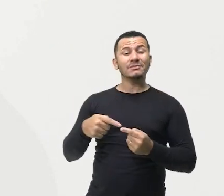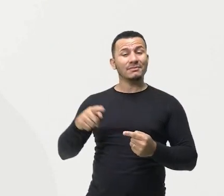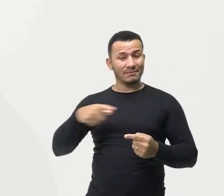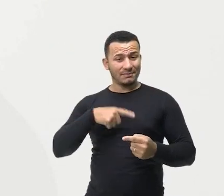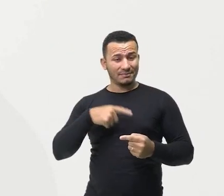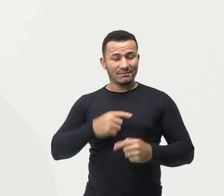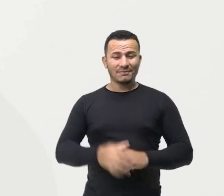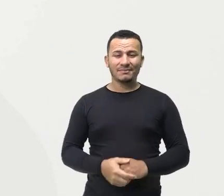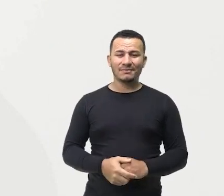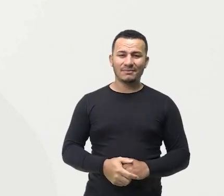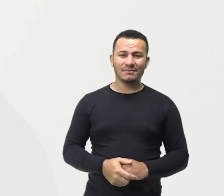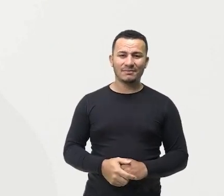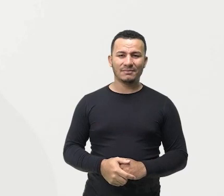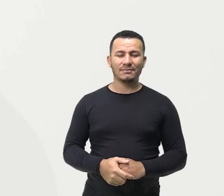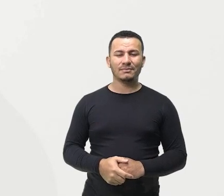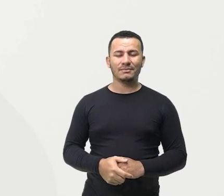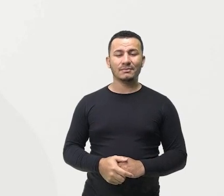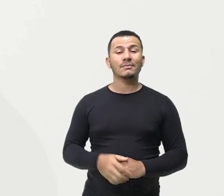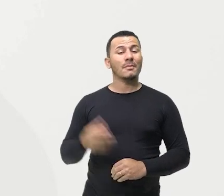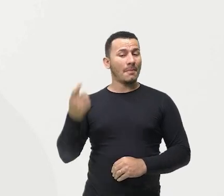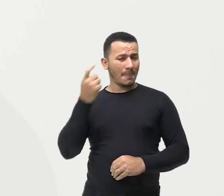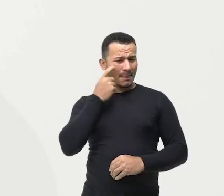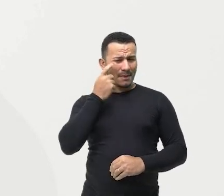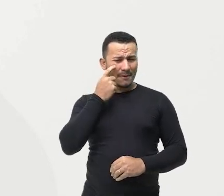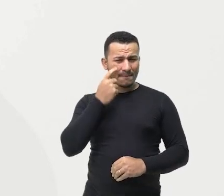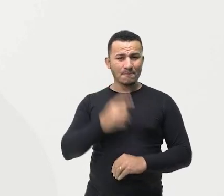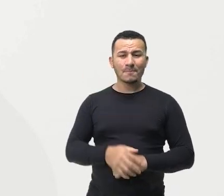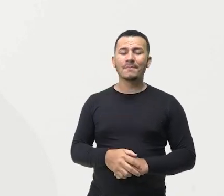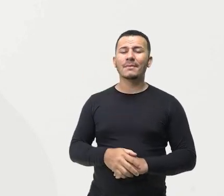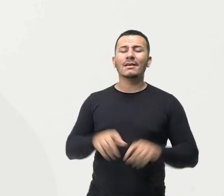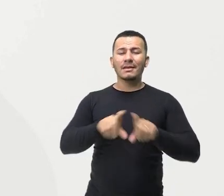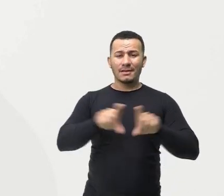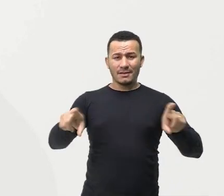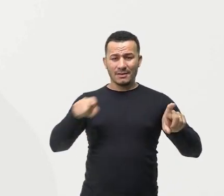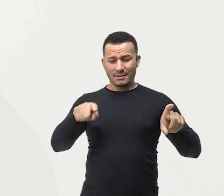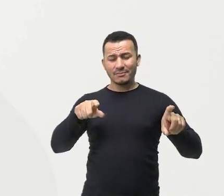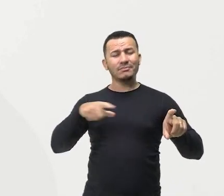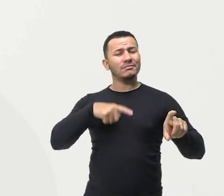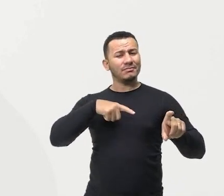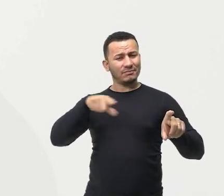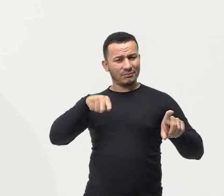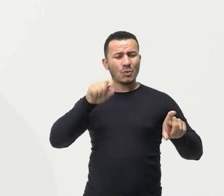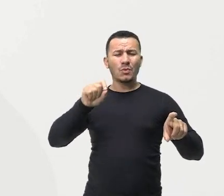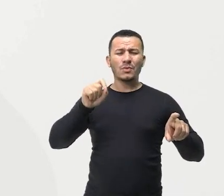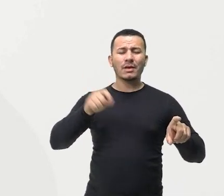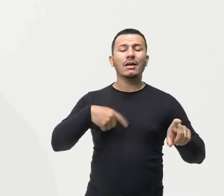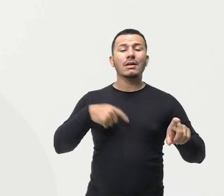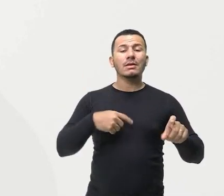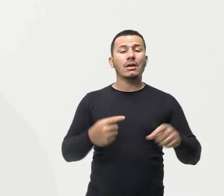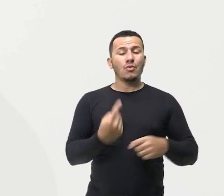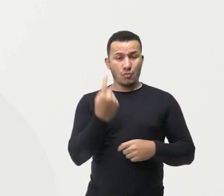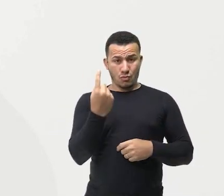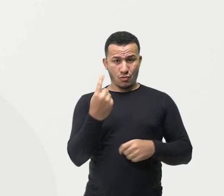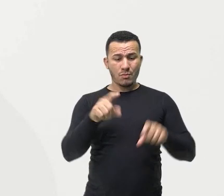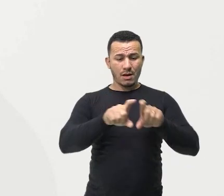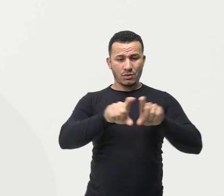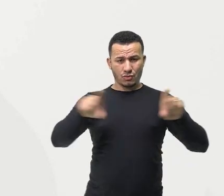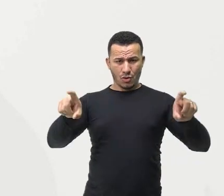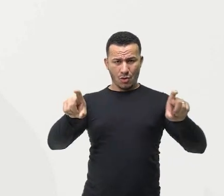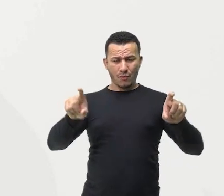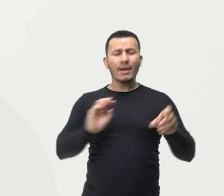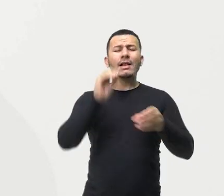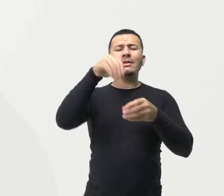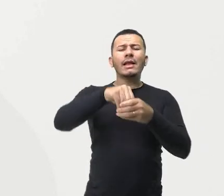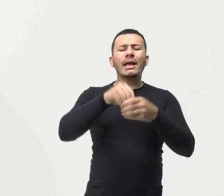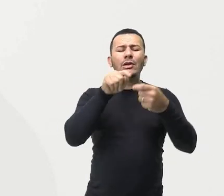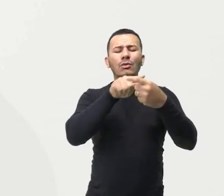e assim sucessivamente. E observem que aqui nós temos exatamente uma estrofe que é composta por